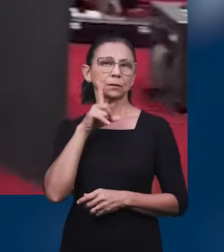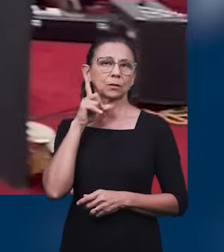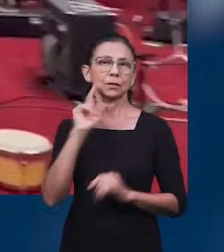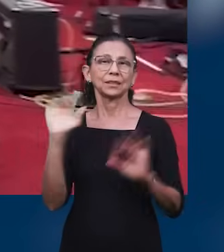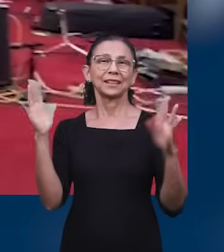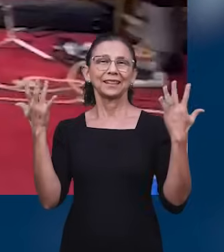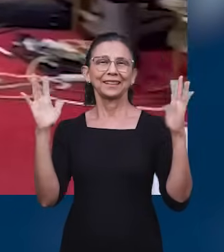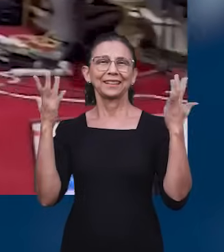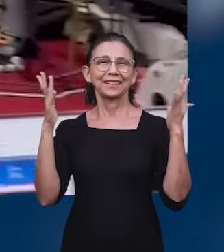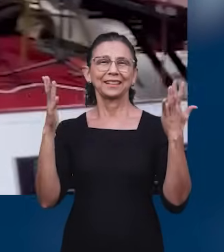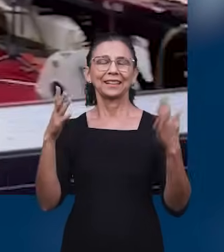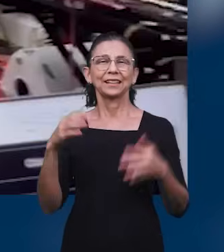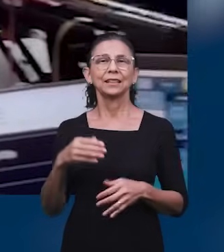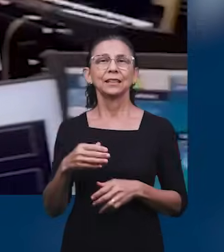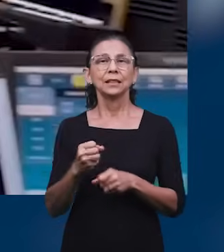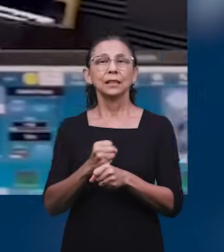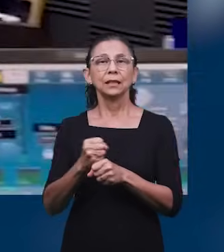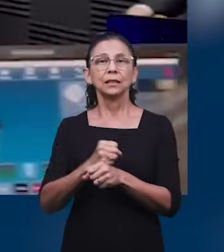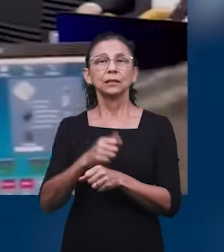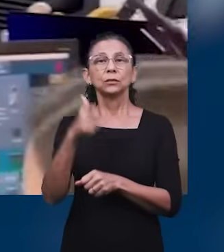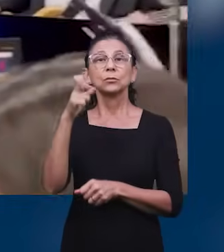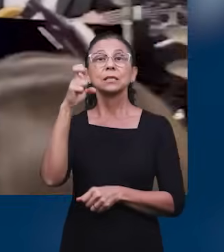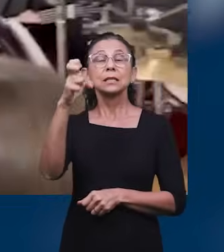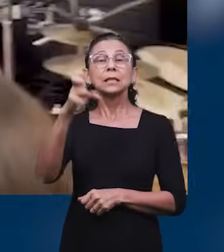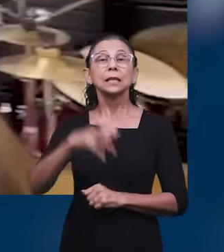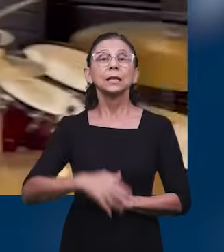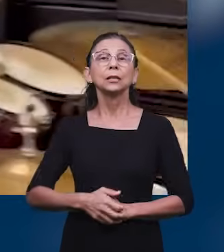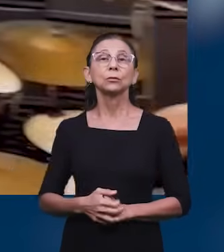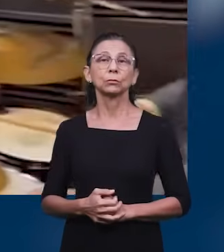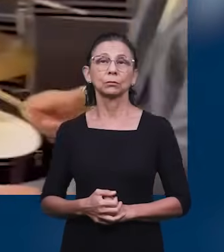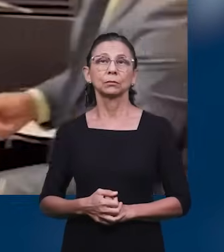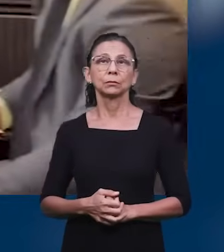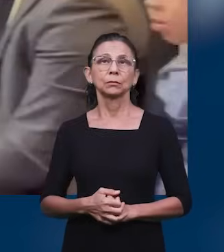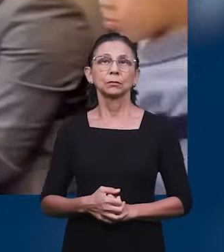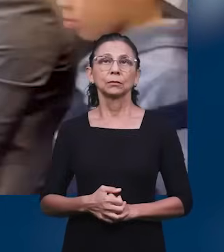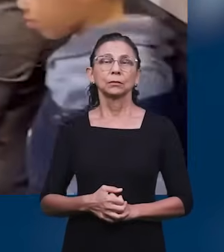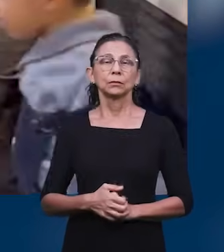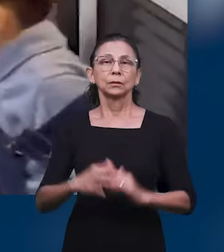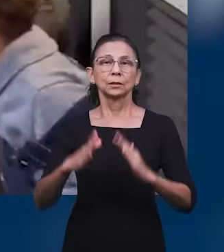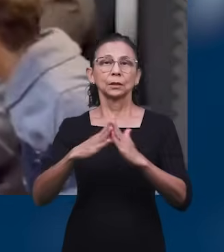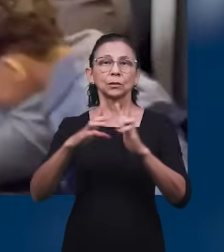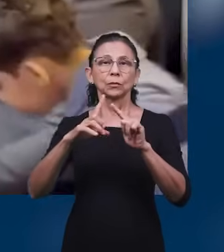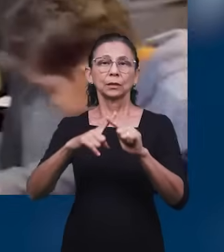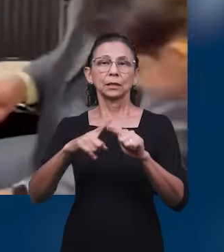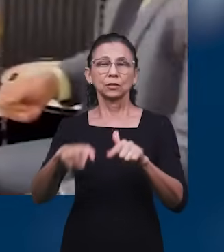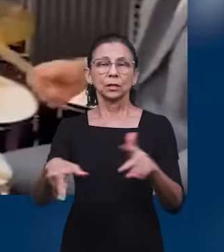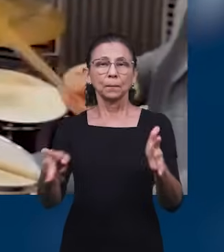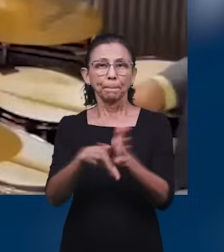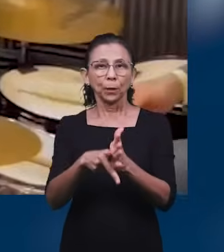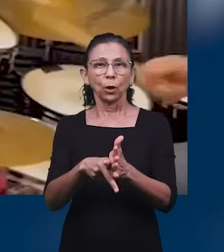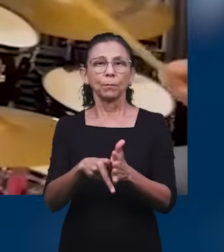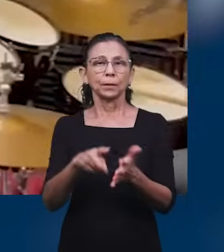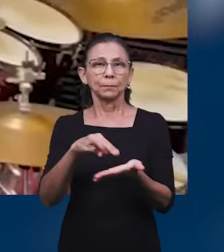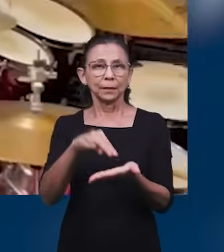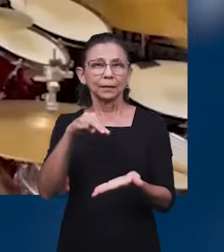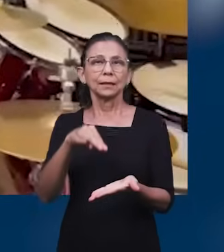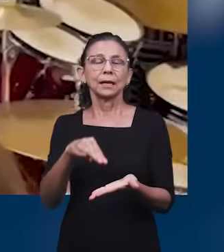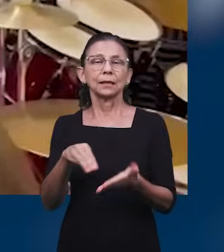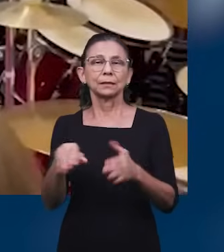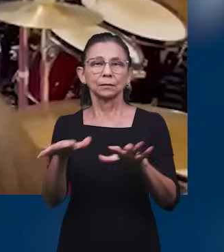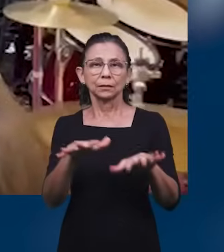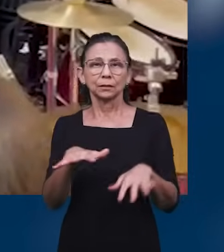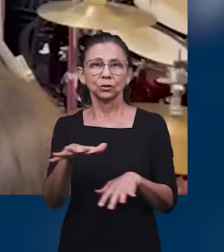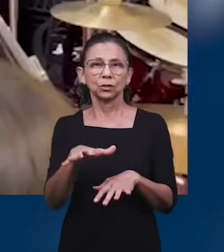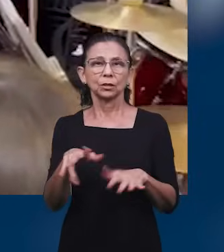comemorando 15 anos desde a abertura do templo próprio naquela cidade. A operação do Espírito Santo marcou os